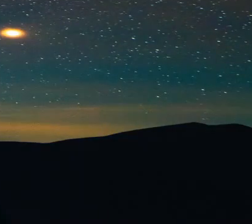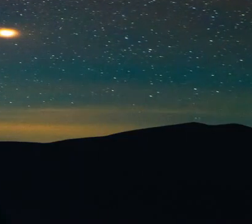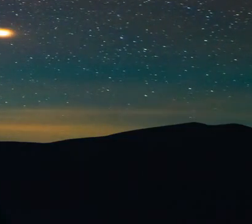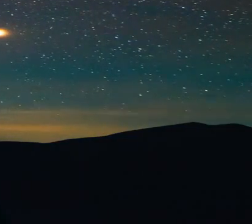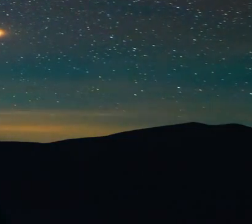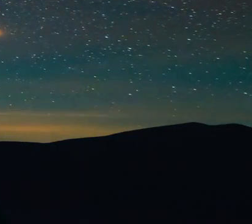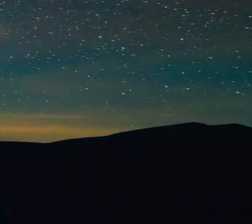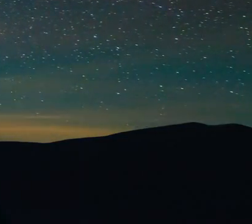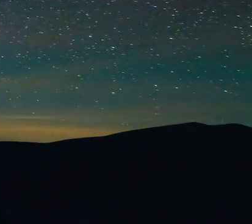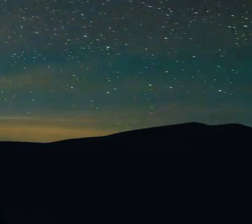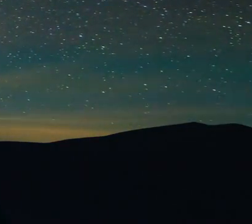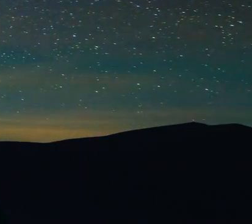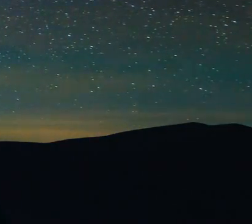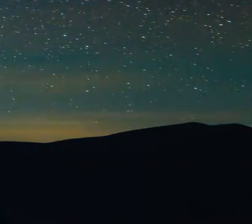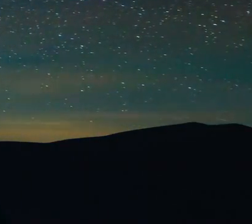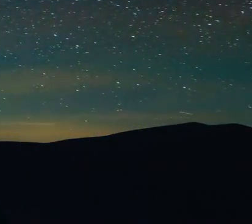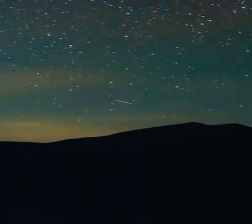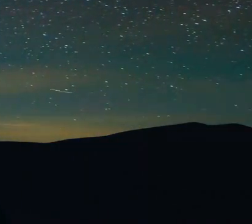você.